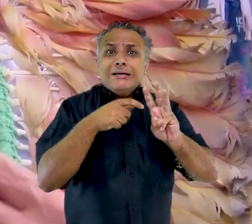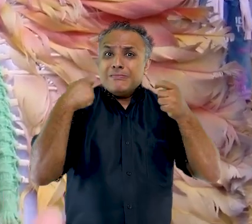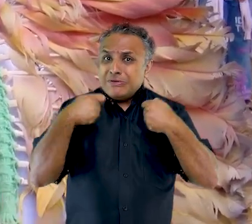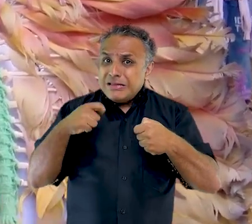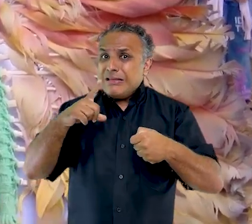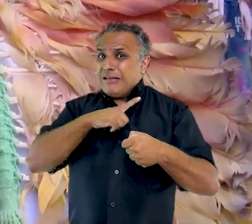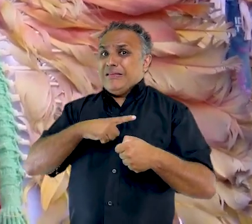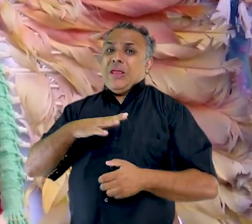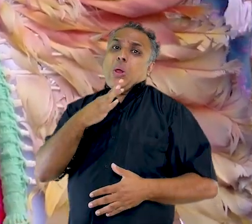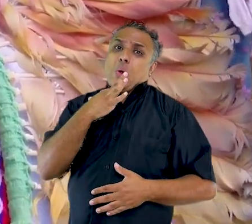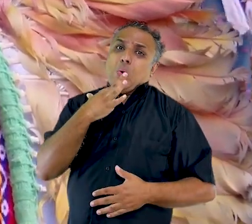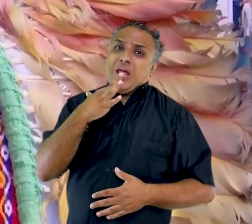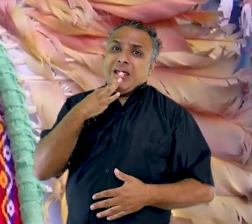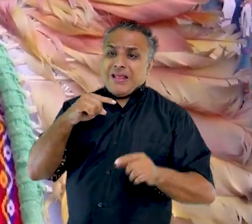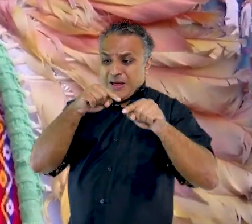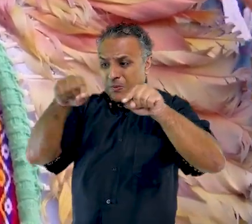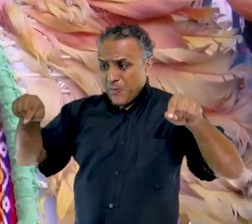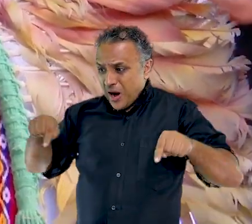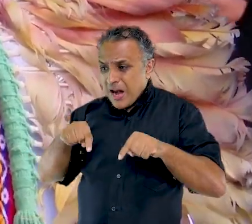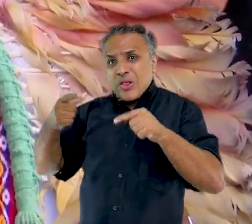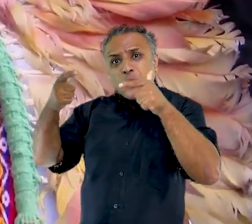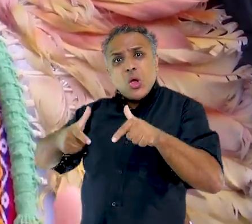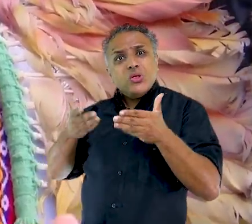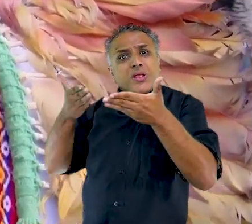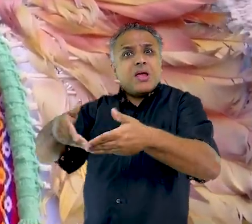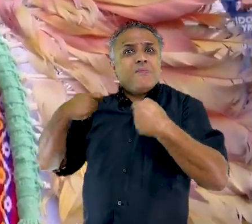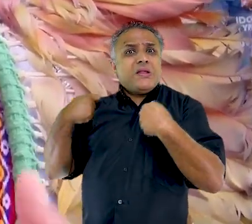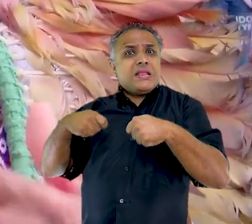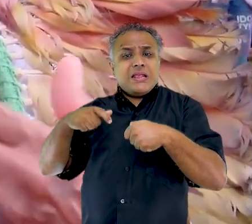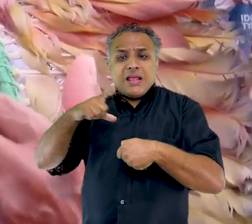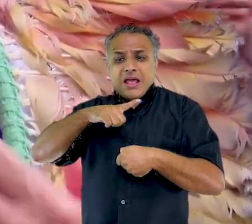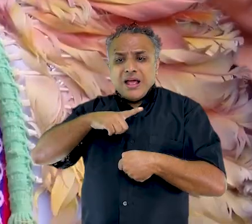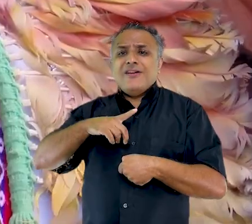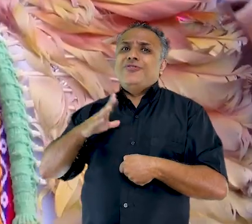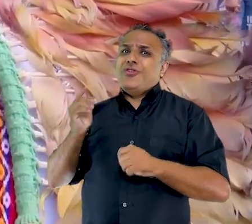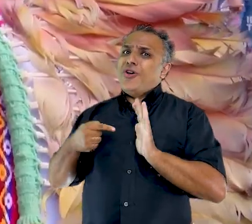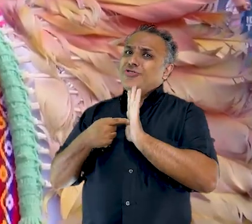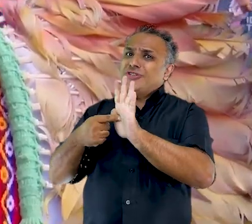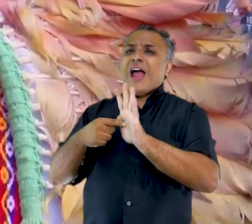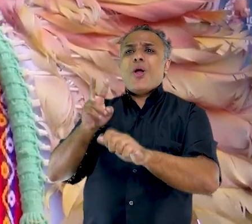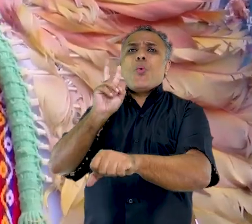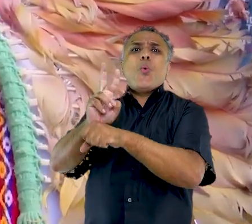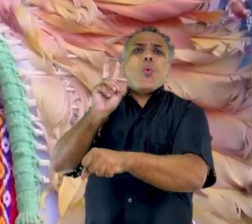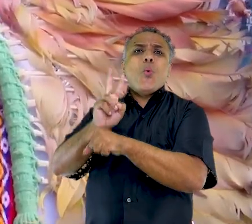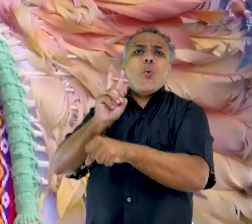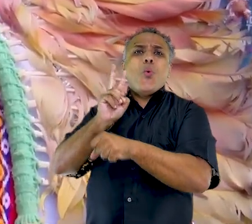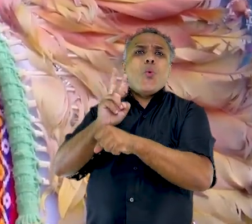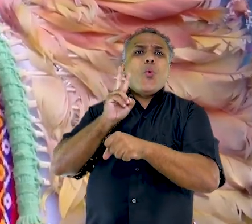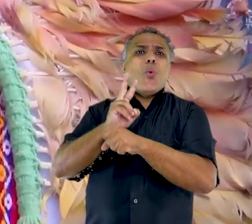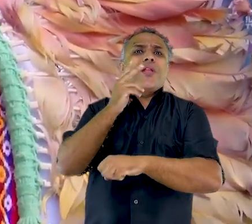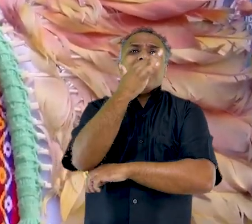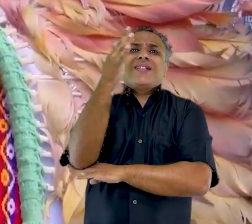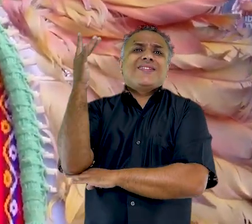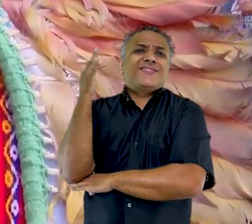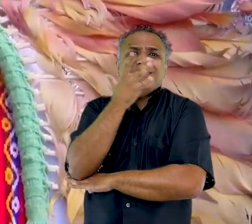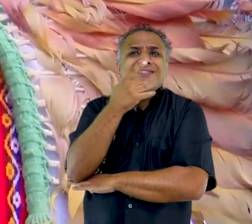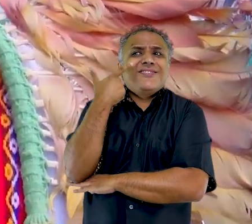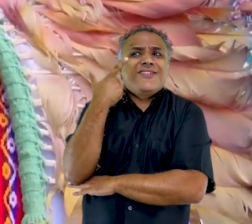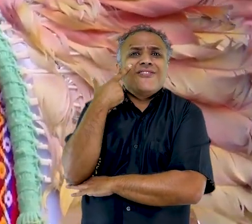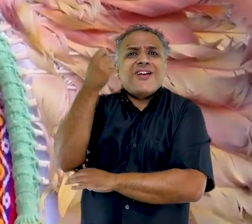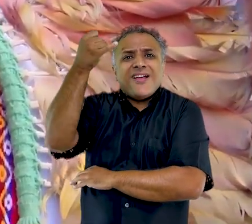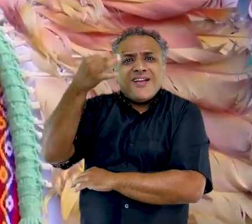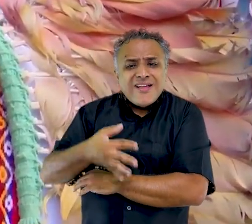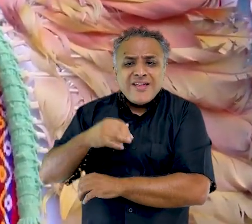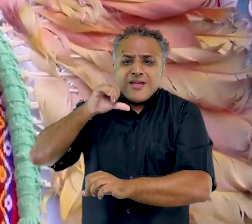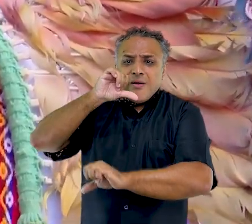ser reconhecido, demarcado no nosso território, nós precisamos porque nós já preservamos a natureza. E hoje o que nós vemos falar muito é